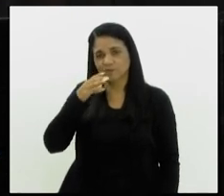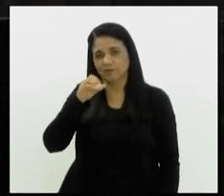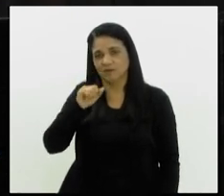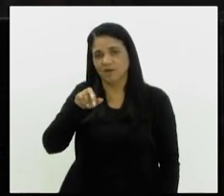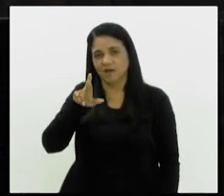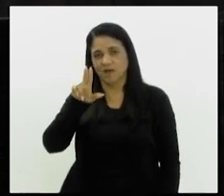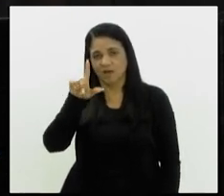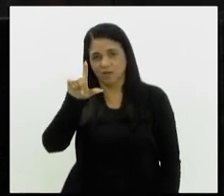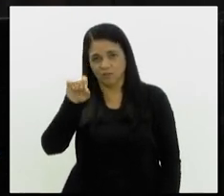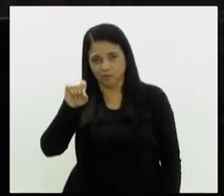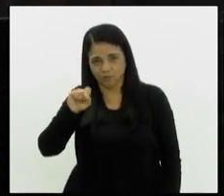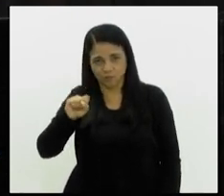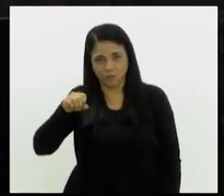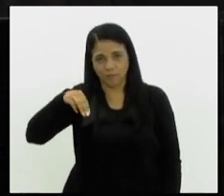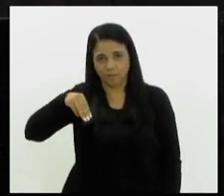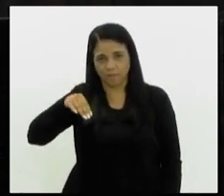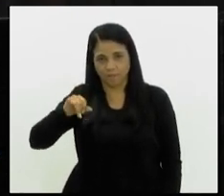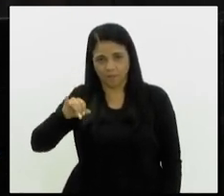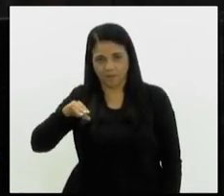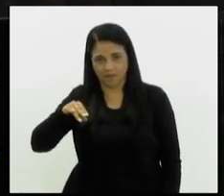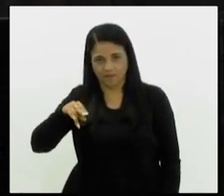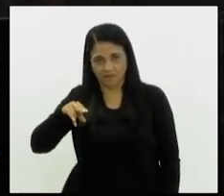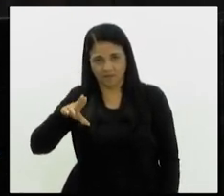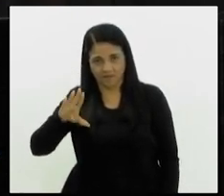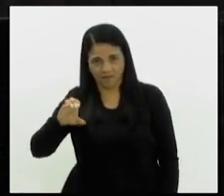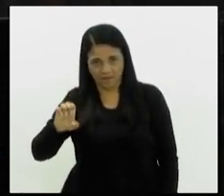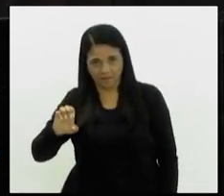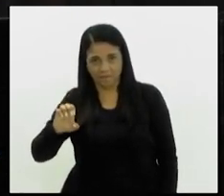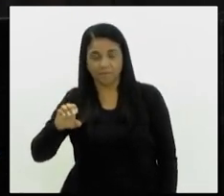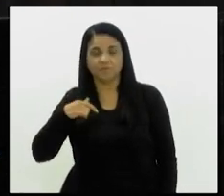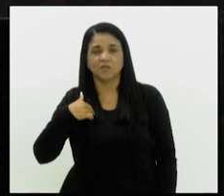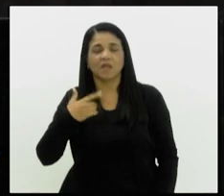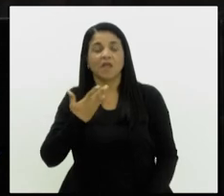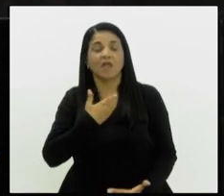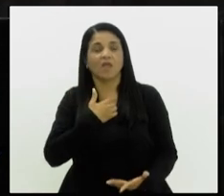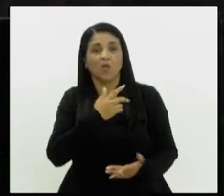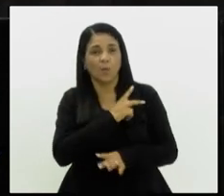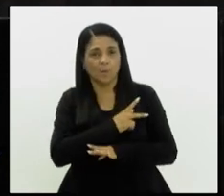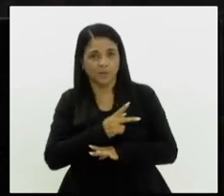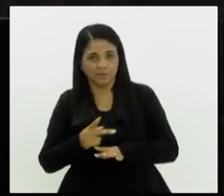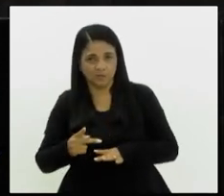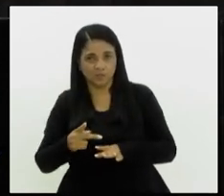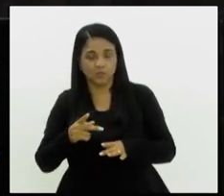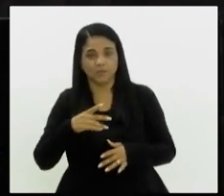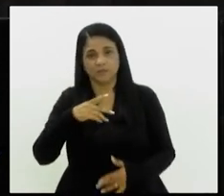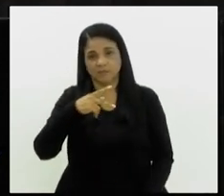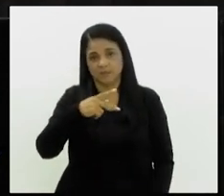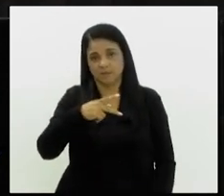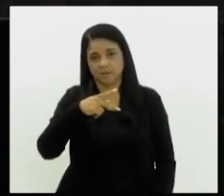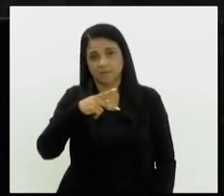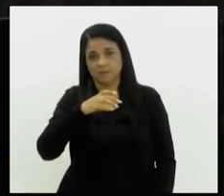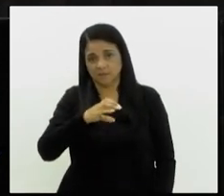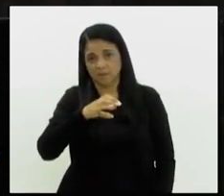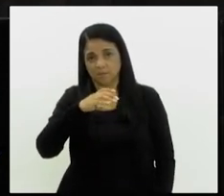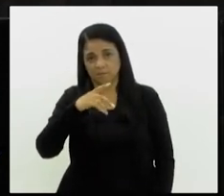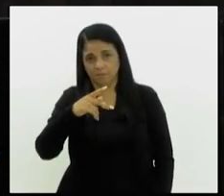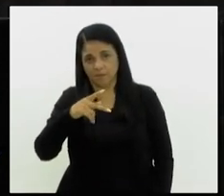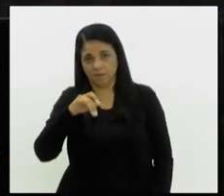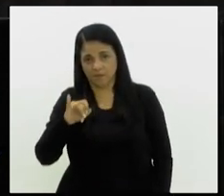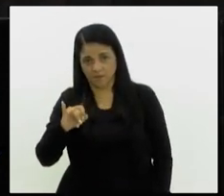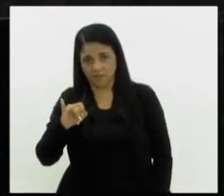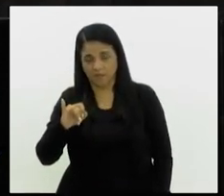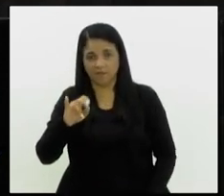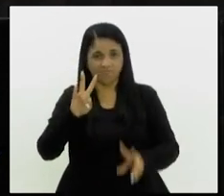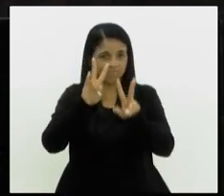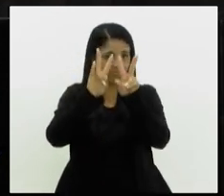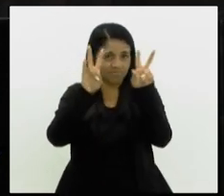Mink. Eu presidi uma CPI, intitulada CPI da